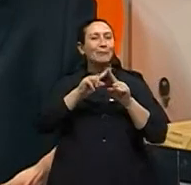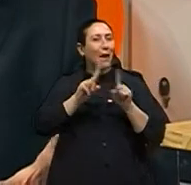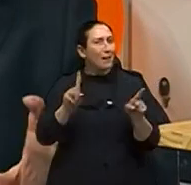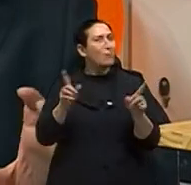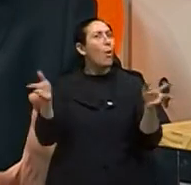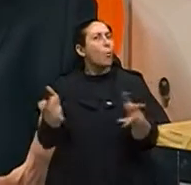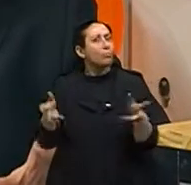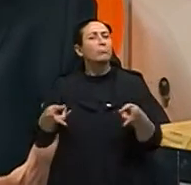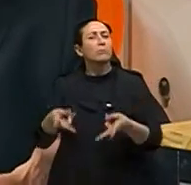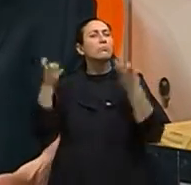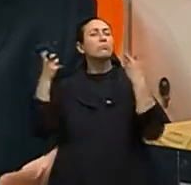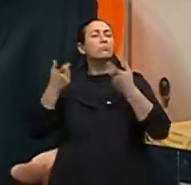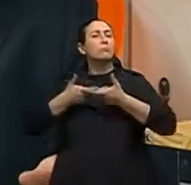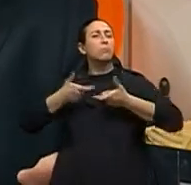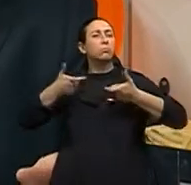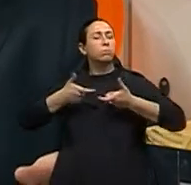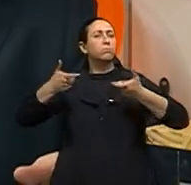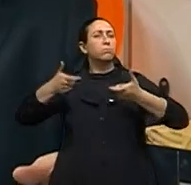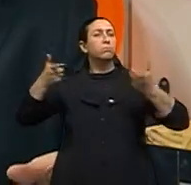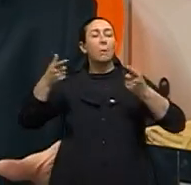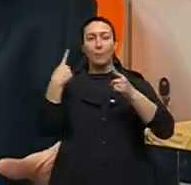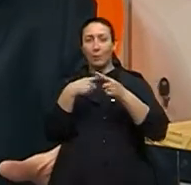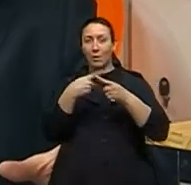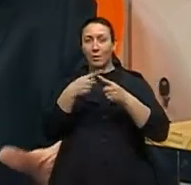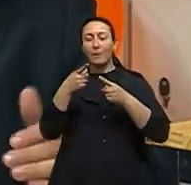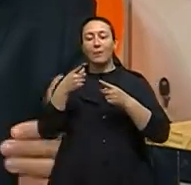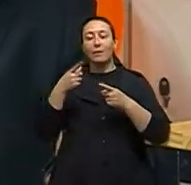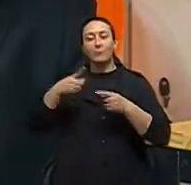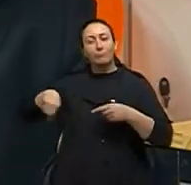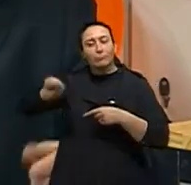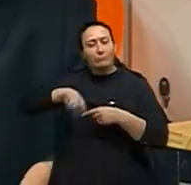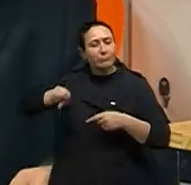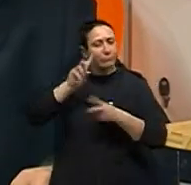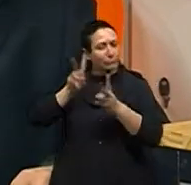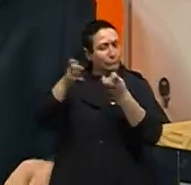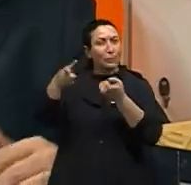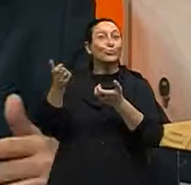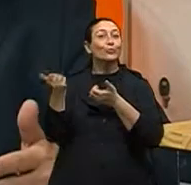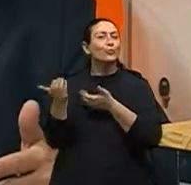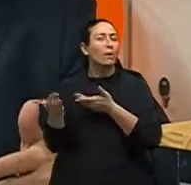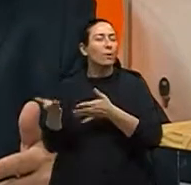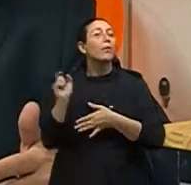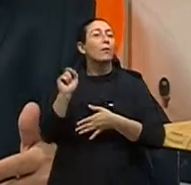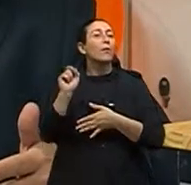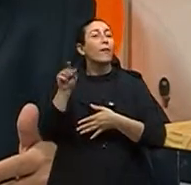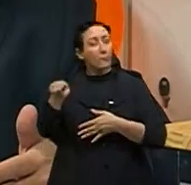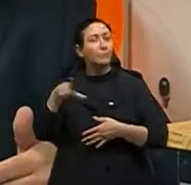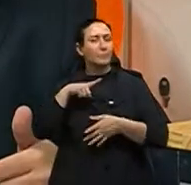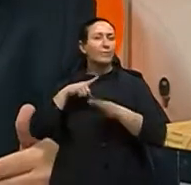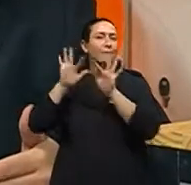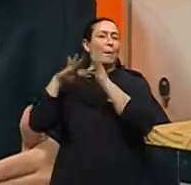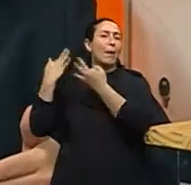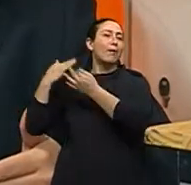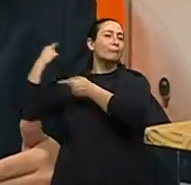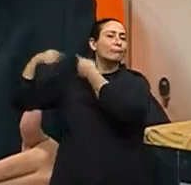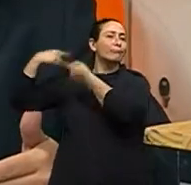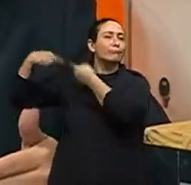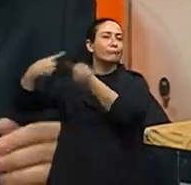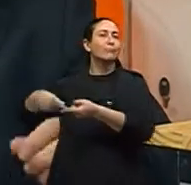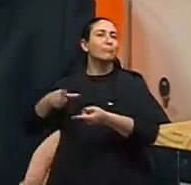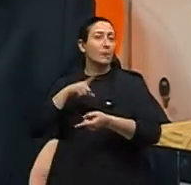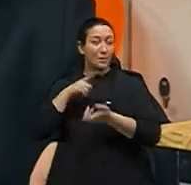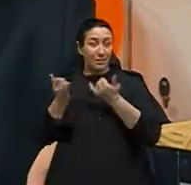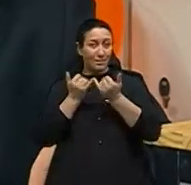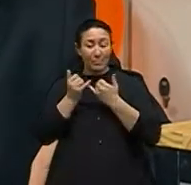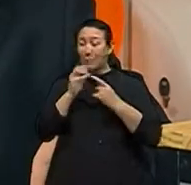que eh os pacientes mais jovens Ger que apresentam problema são os que TM familiares quem tem a algum